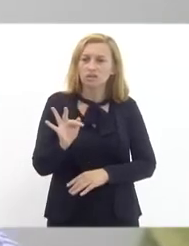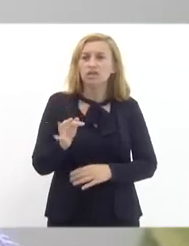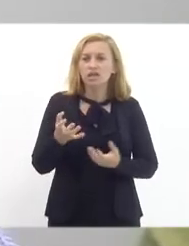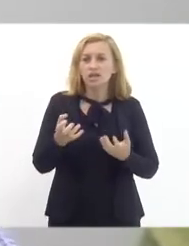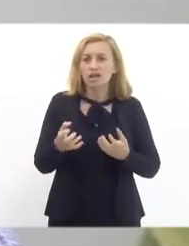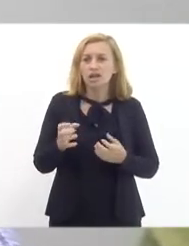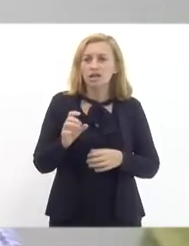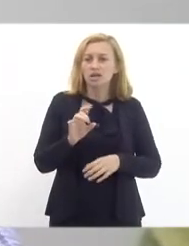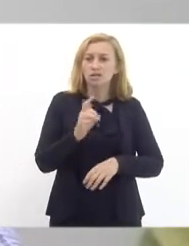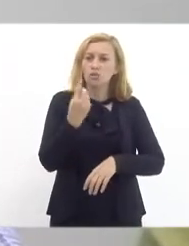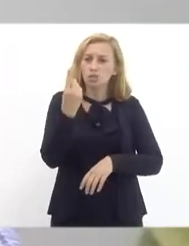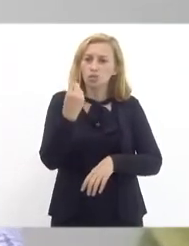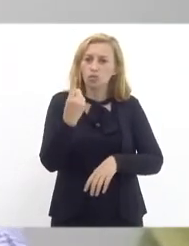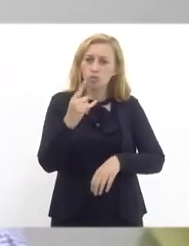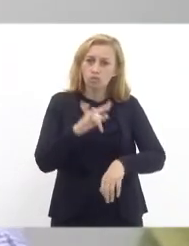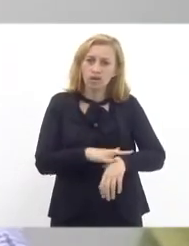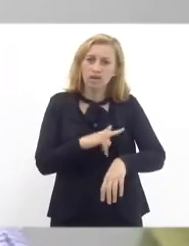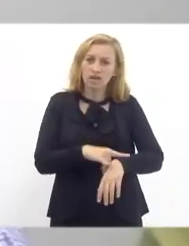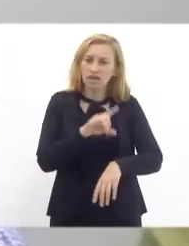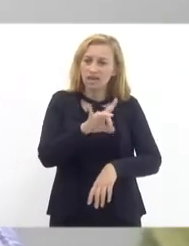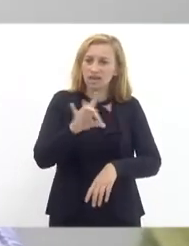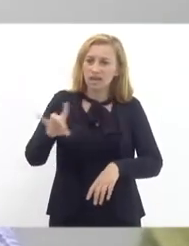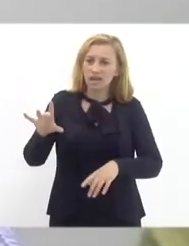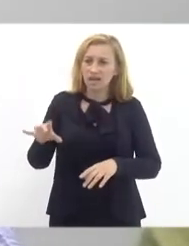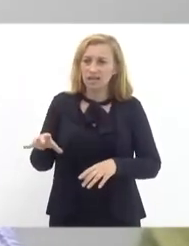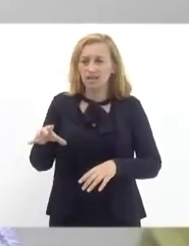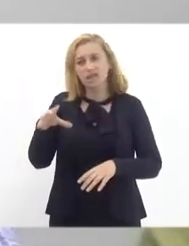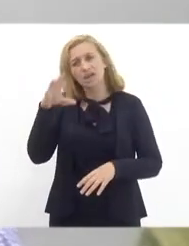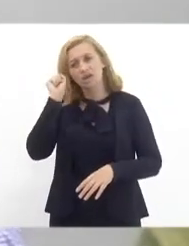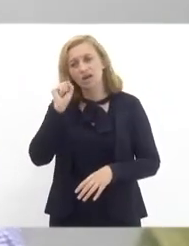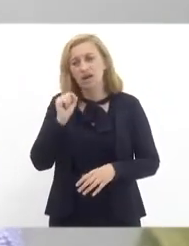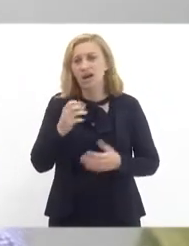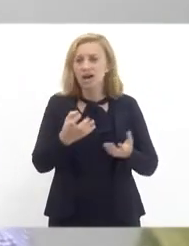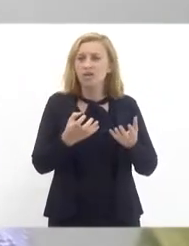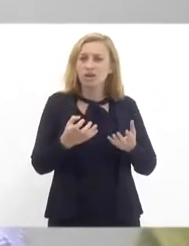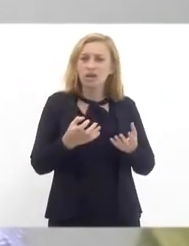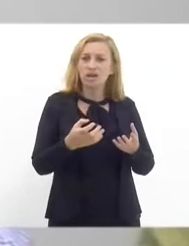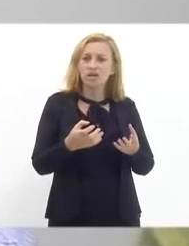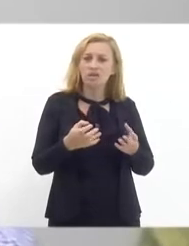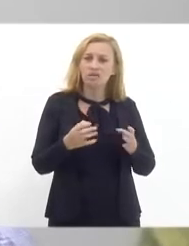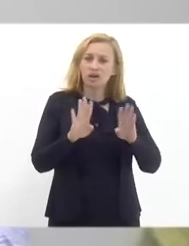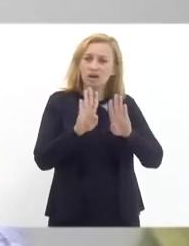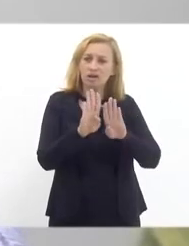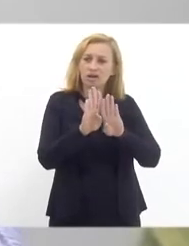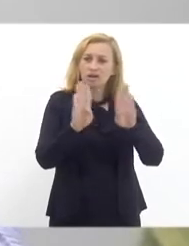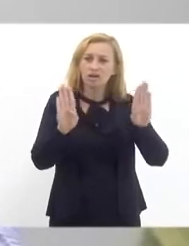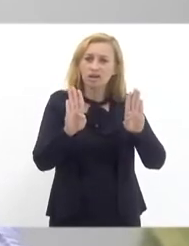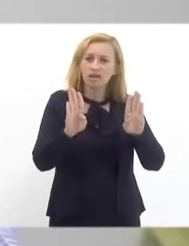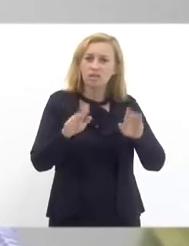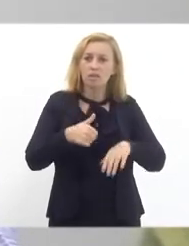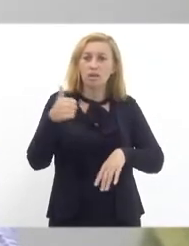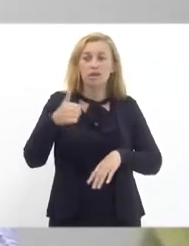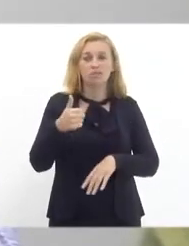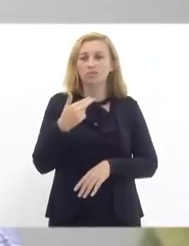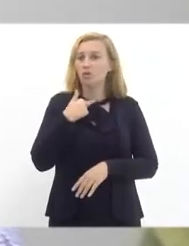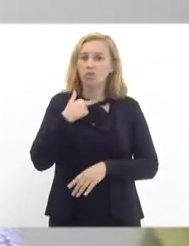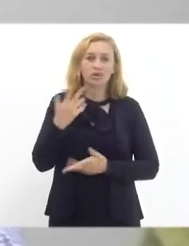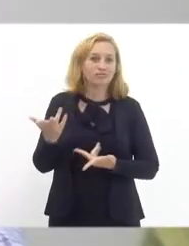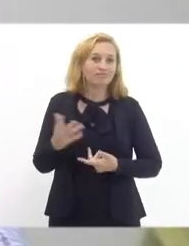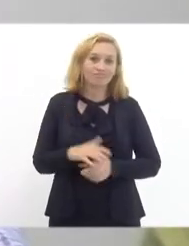quarto. Ok. Mas você quer botar o banheiro aonde? Eu quero botar na fachada, que eu vou botar um basculhante e aí vai ter ventilação natural. Nem